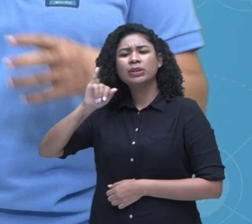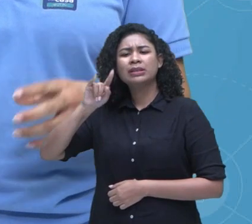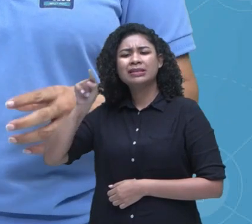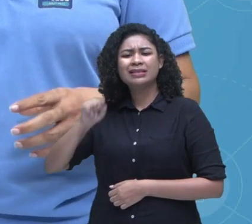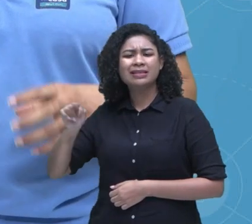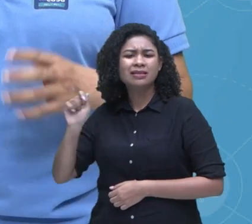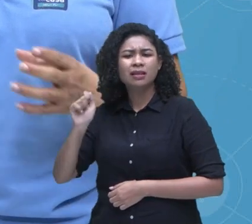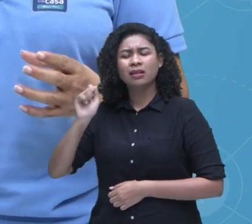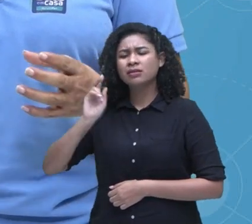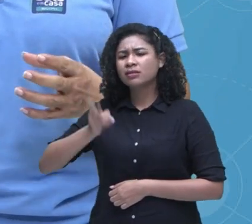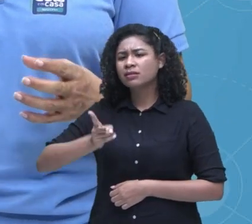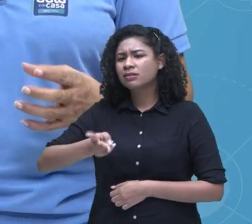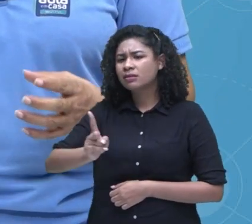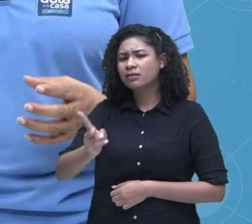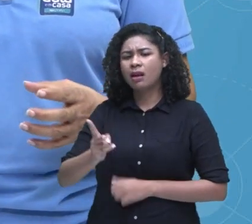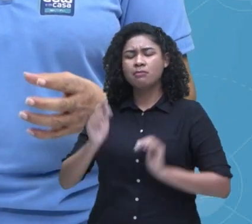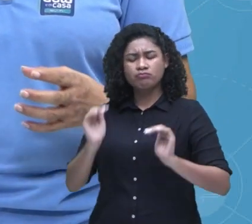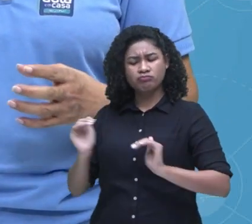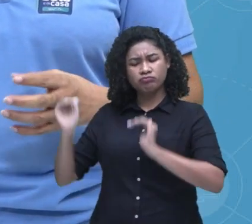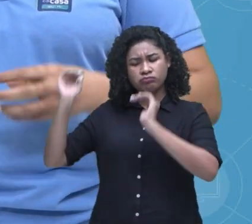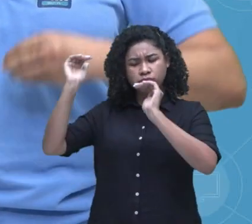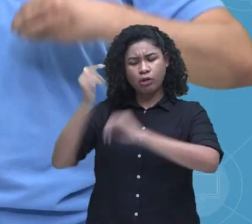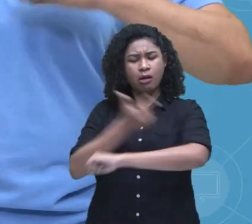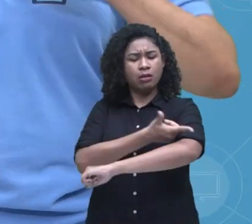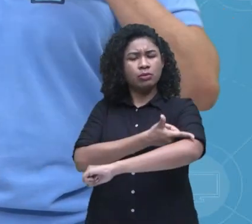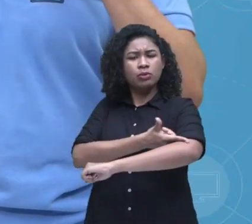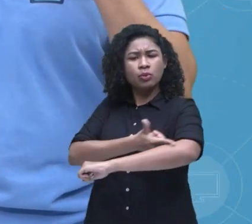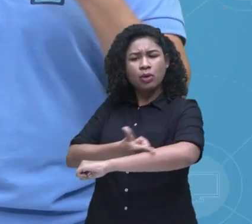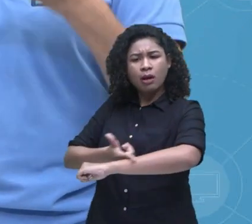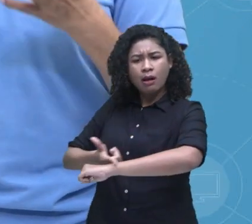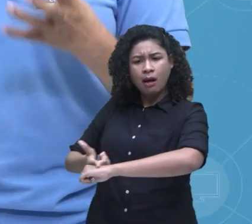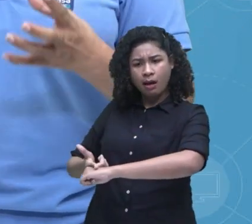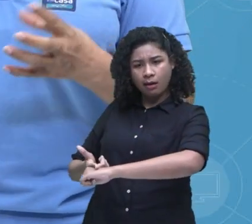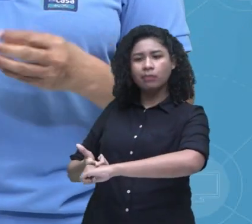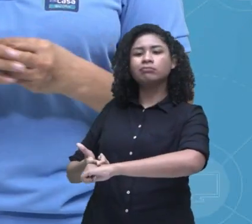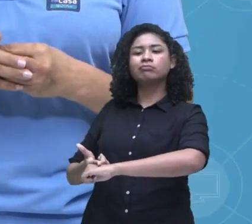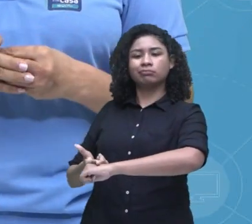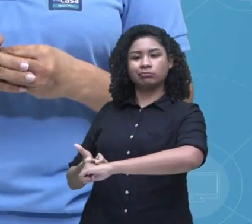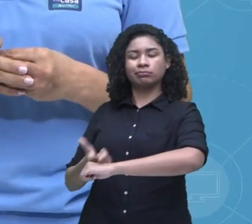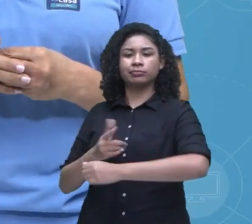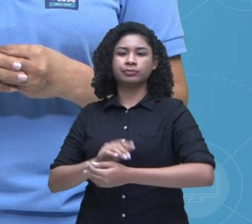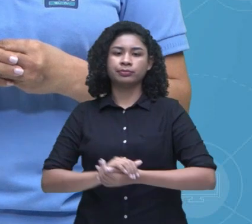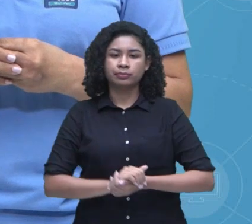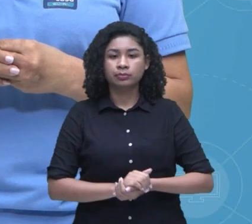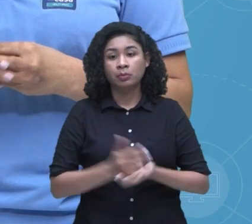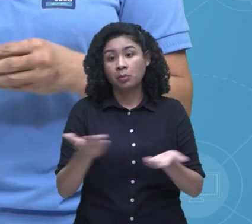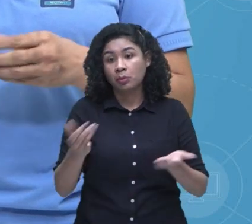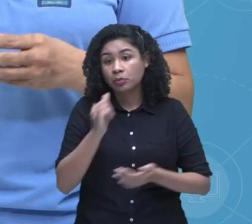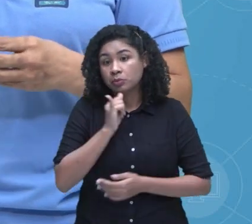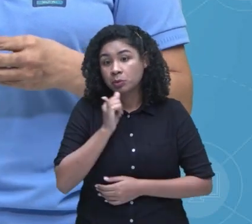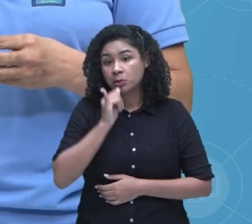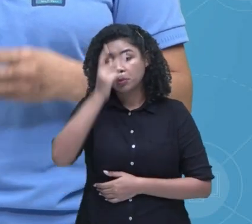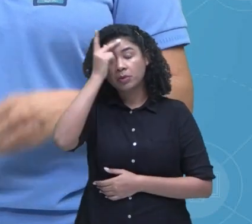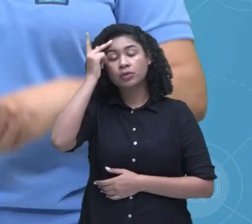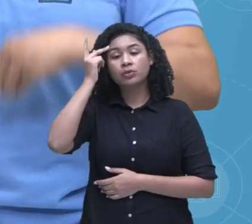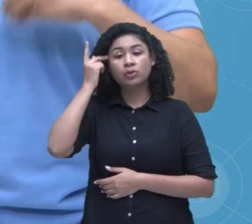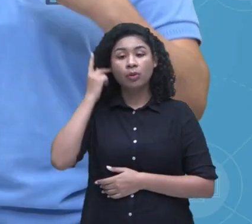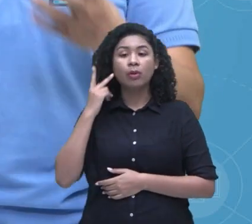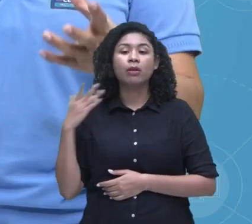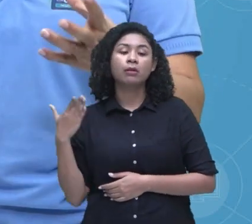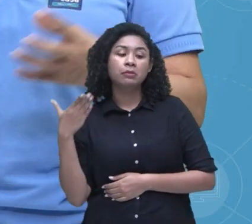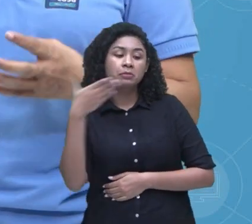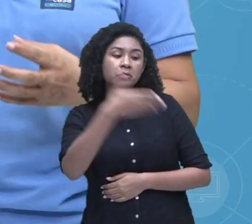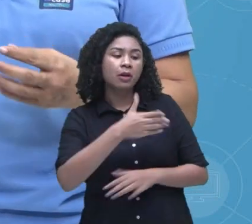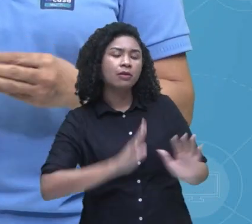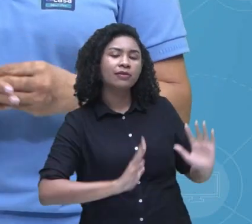dama também se chama dama, a pessoa que vai para uma festa, por exemplo, um baile, né? Está